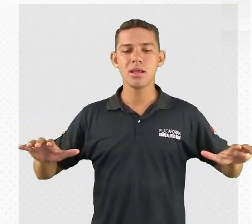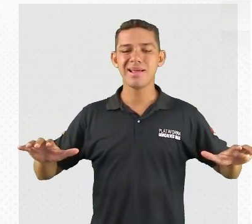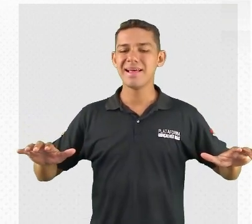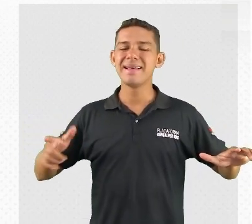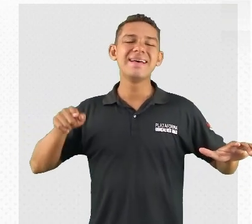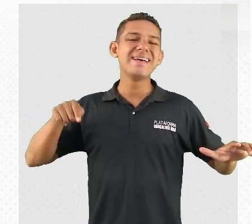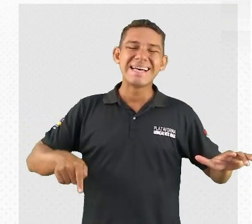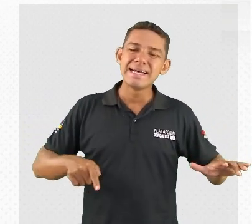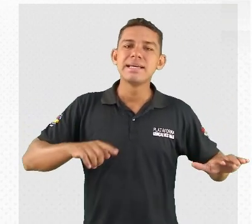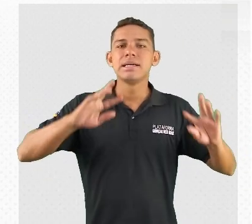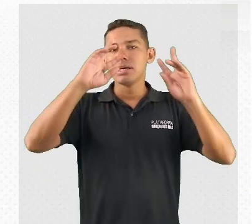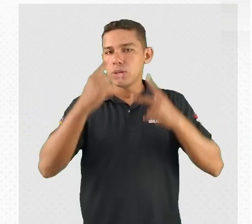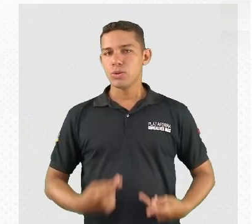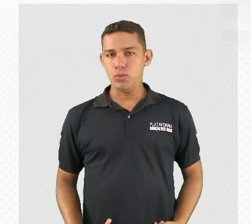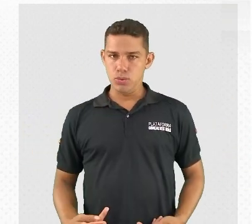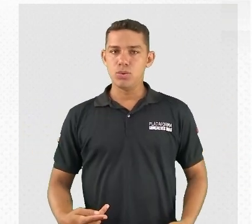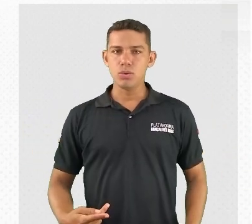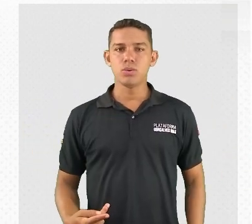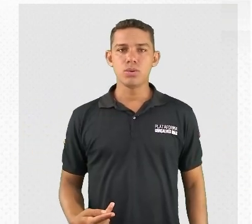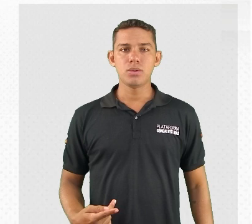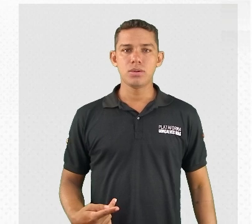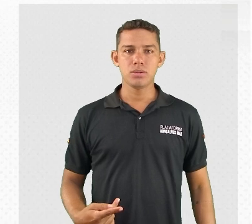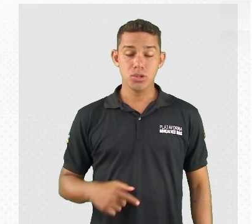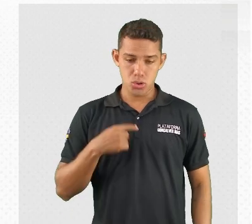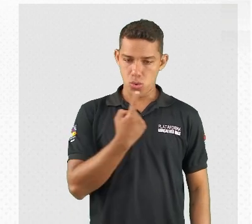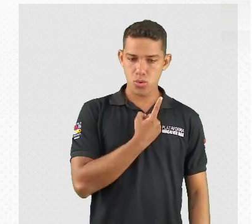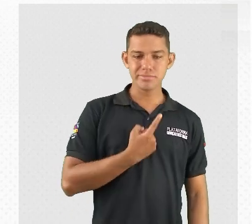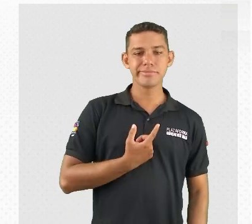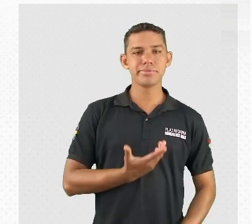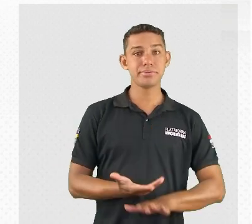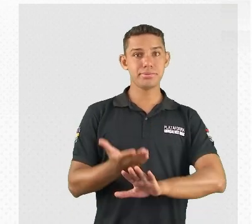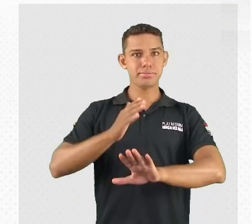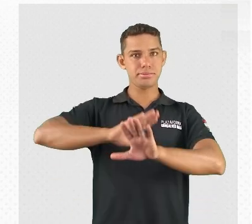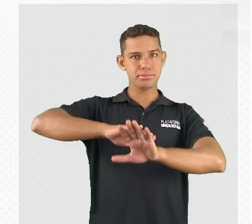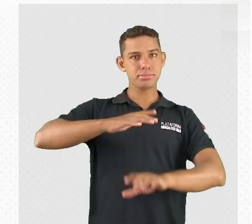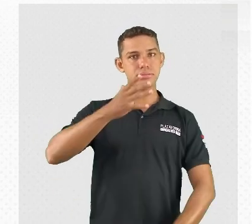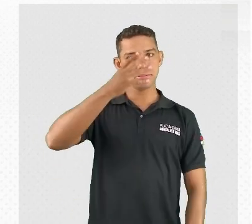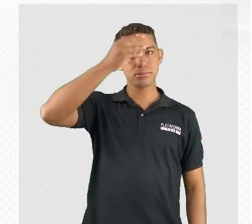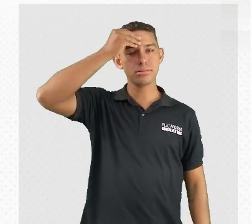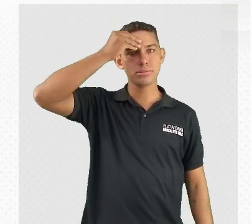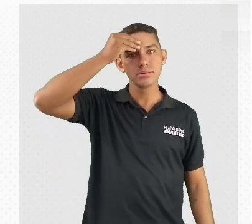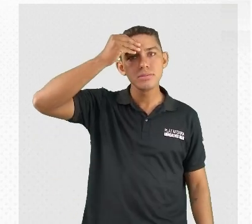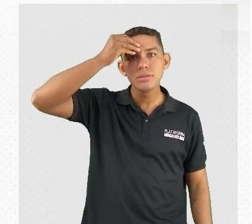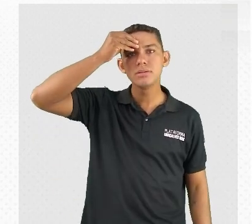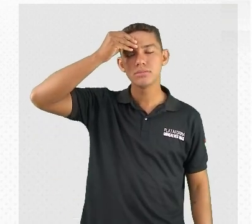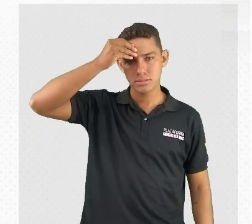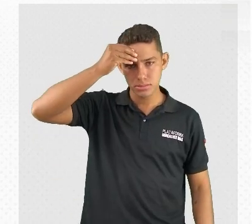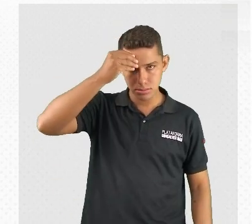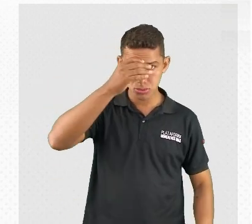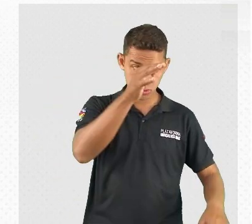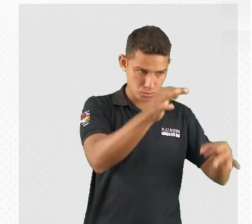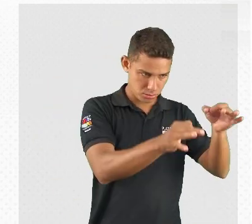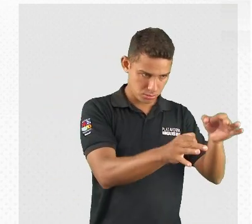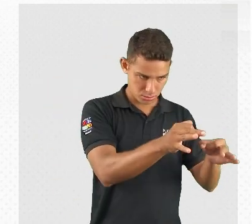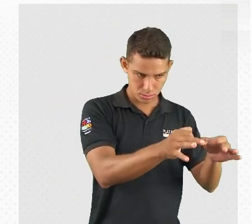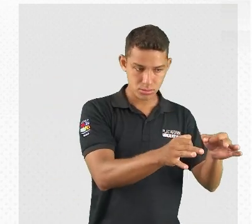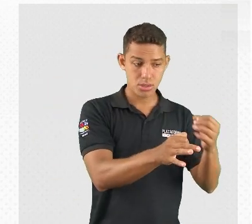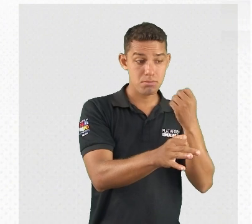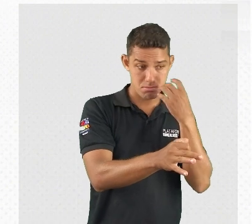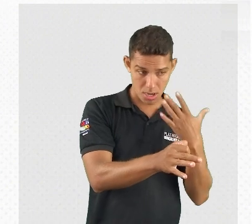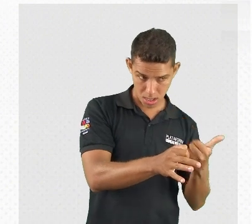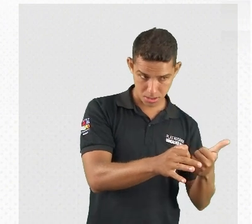natureza que não o ser humano. Então, nós somos seres dotados, além, né, da capacidade de distinguir entre o bem e o mal, a gente é dotado